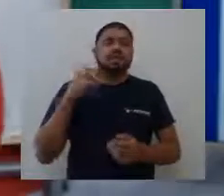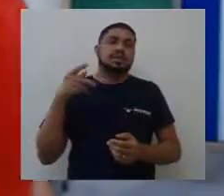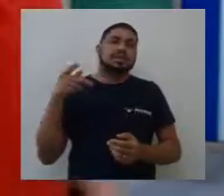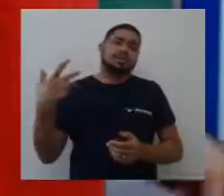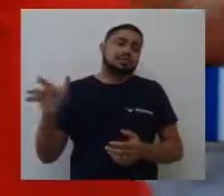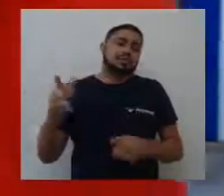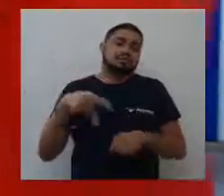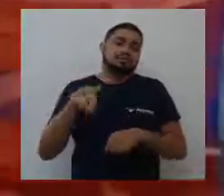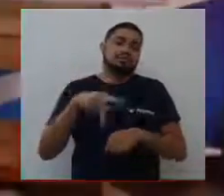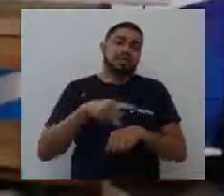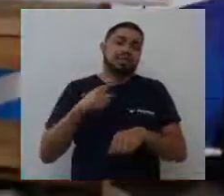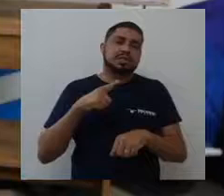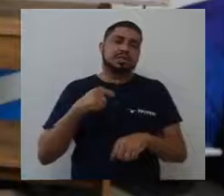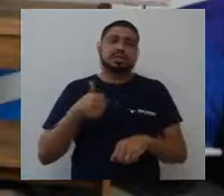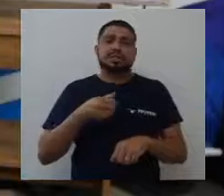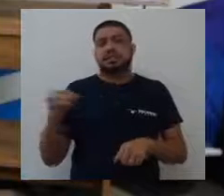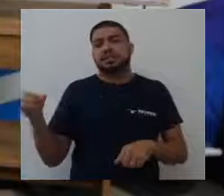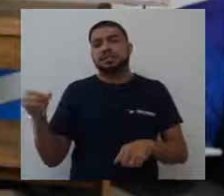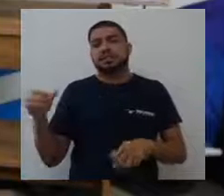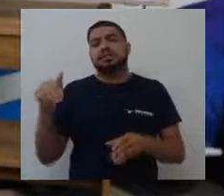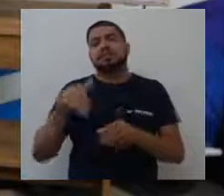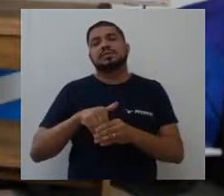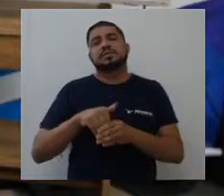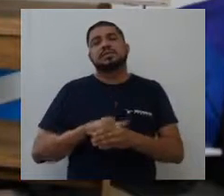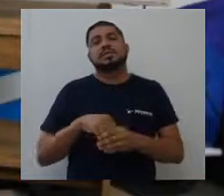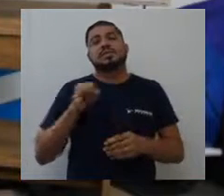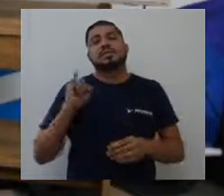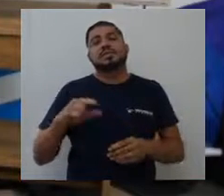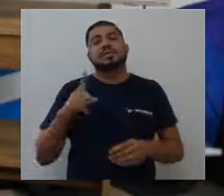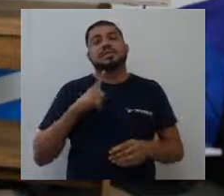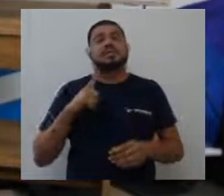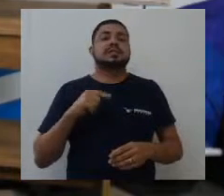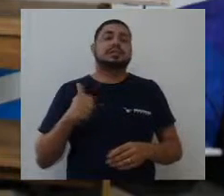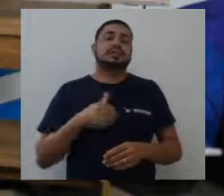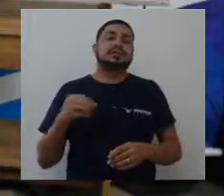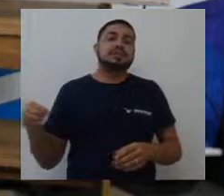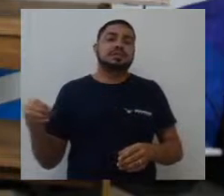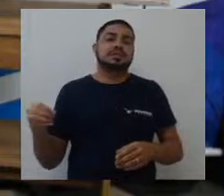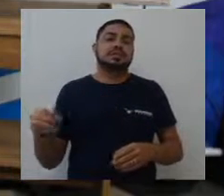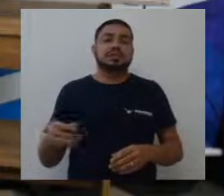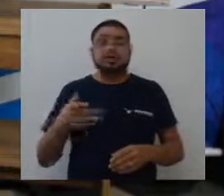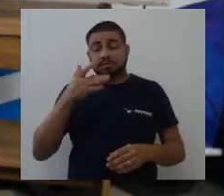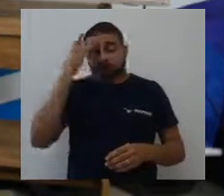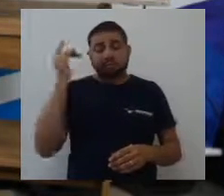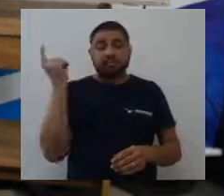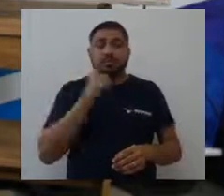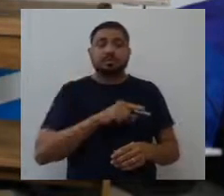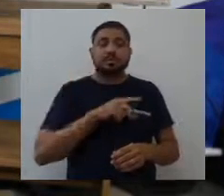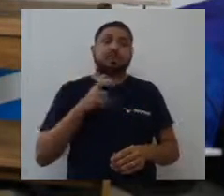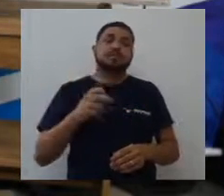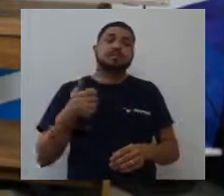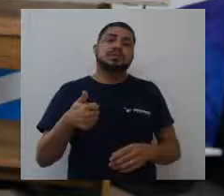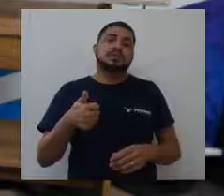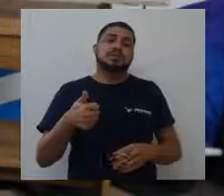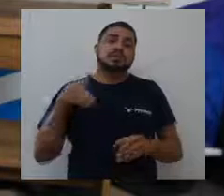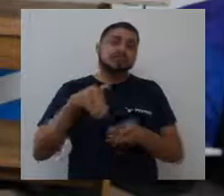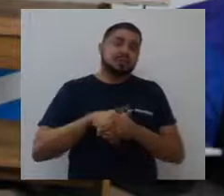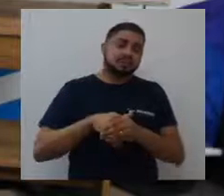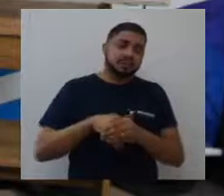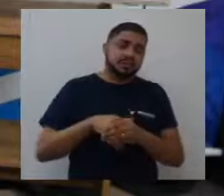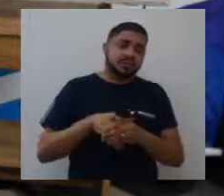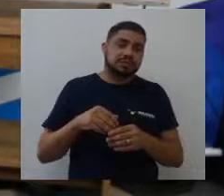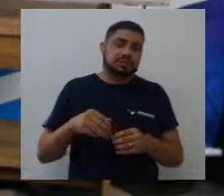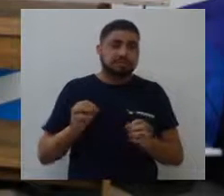tenha 100 eleitores. Se esse país tem 100 eleitores, o candidato ganhou com 51 votos, correto?